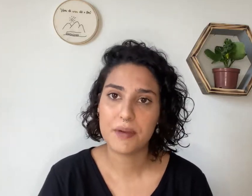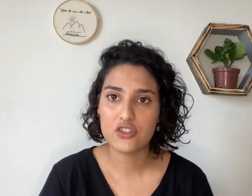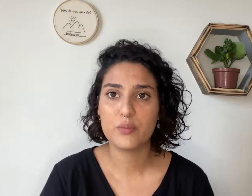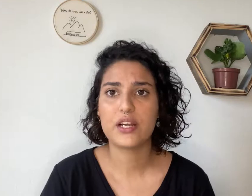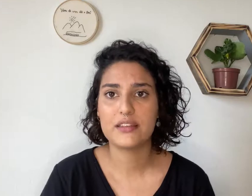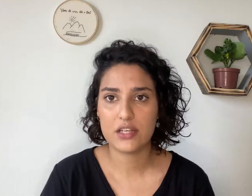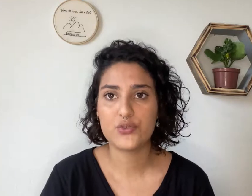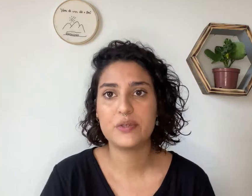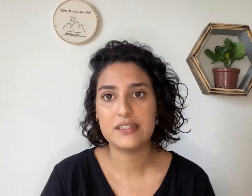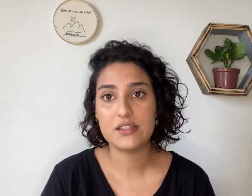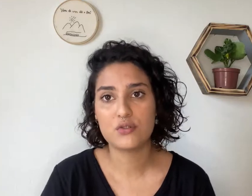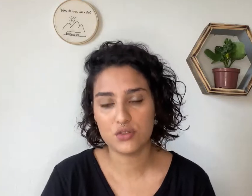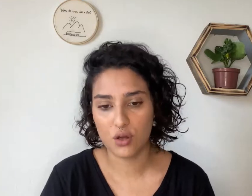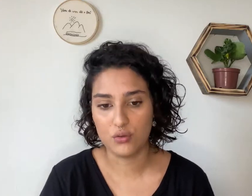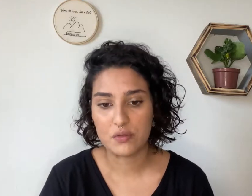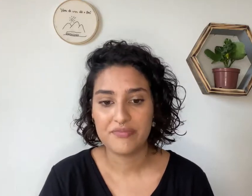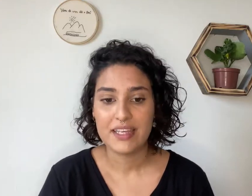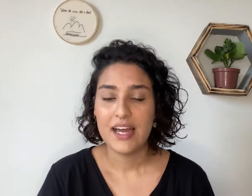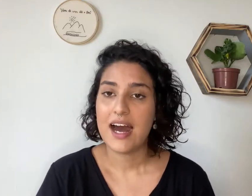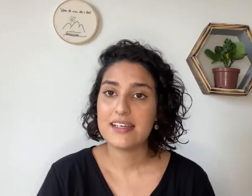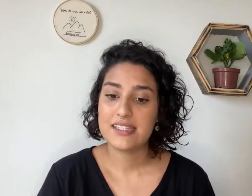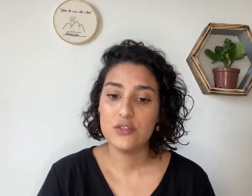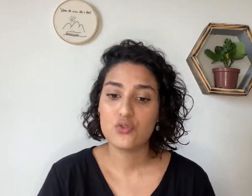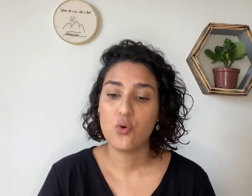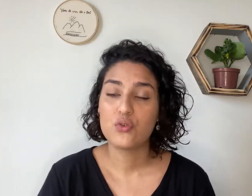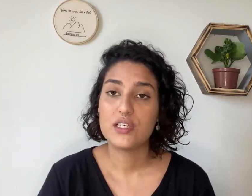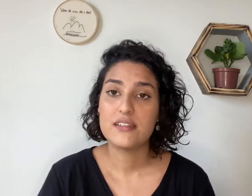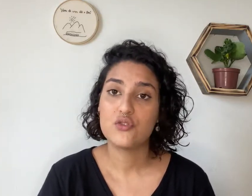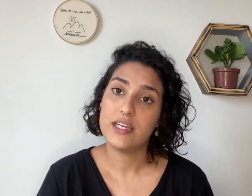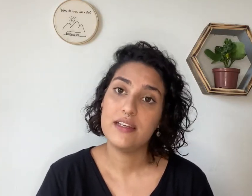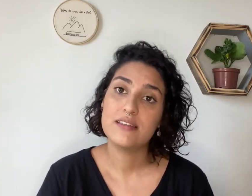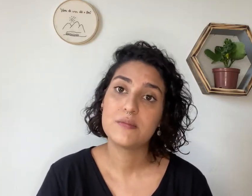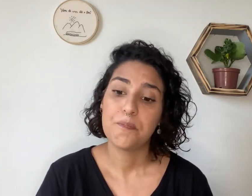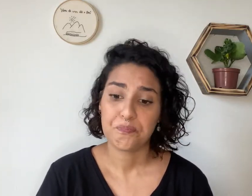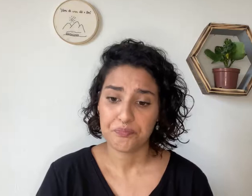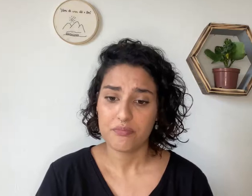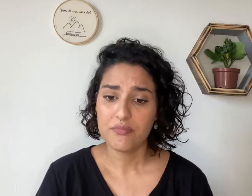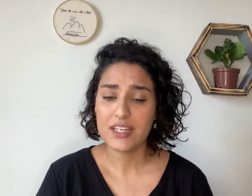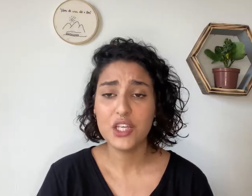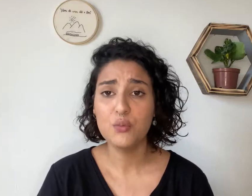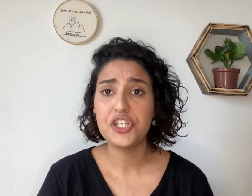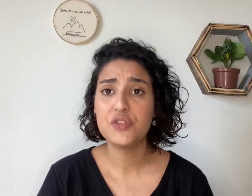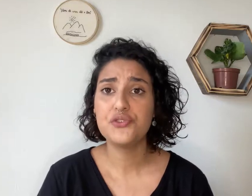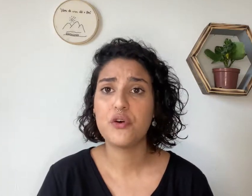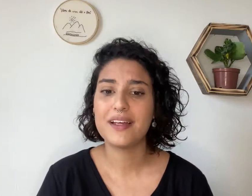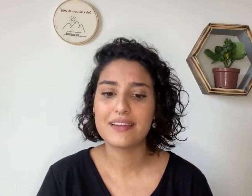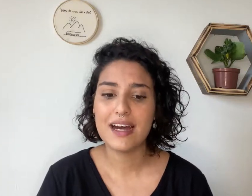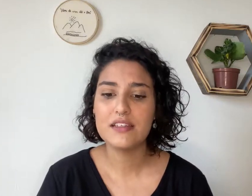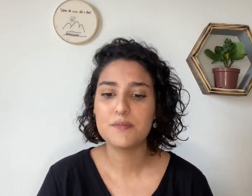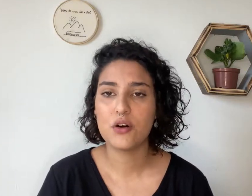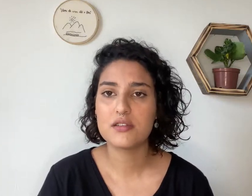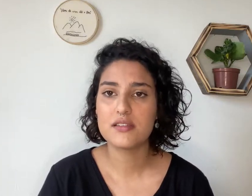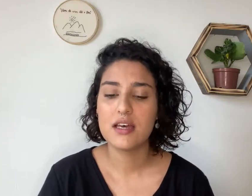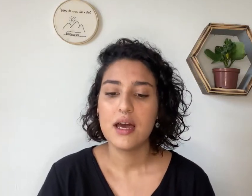forma sistemática por arquitetos, urbanistas e sociólogos. Assim, os concursos eles têm o objetivo de